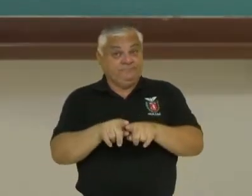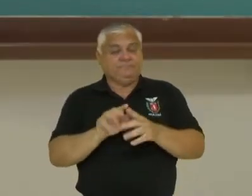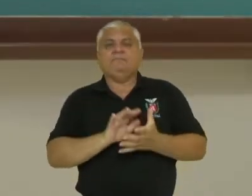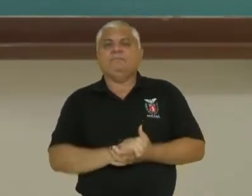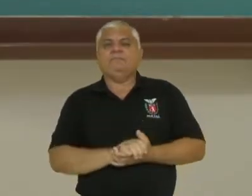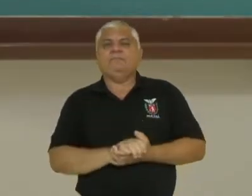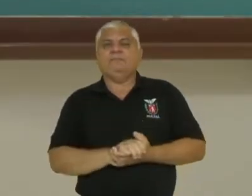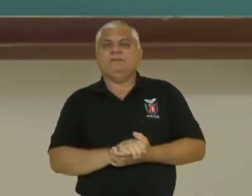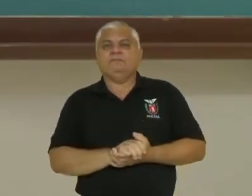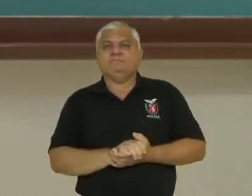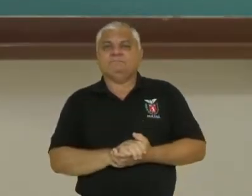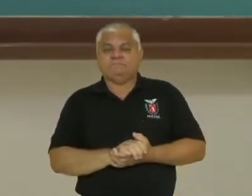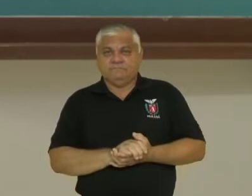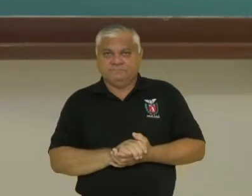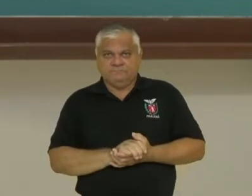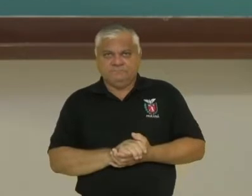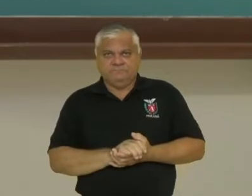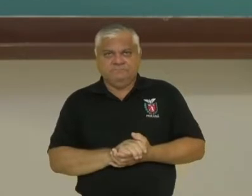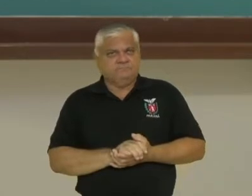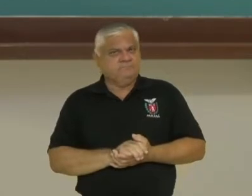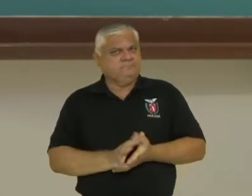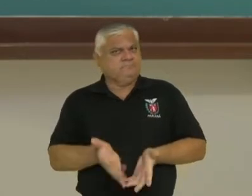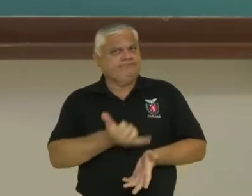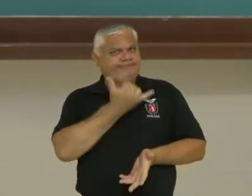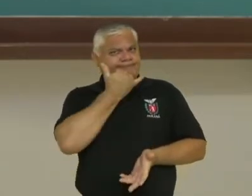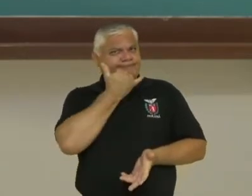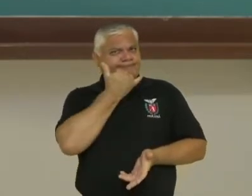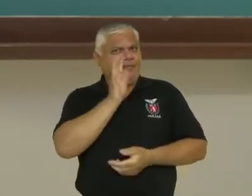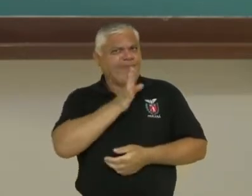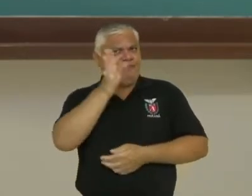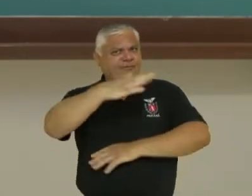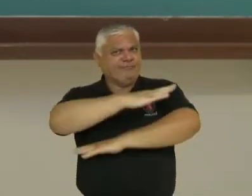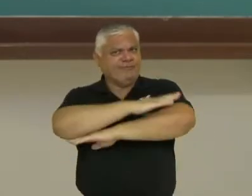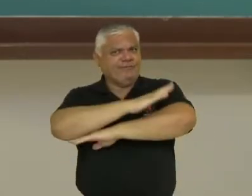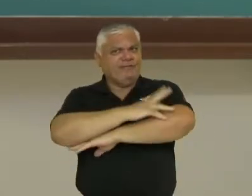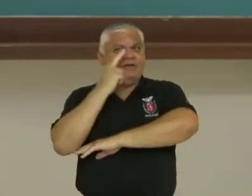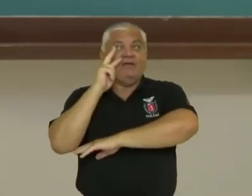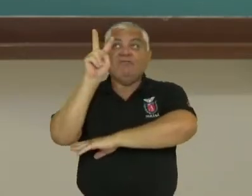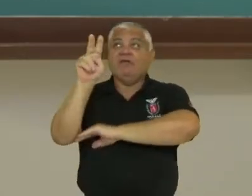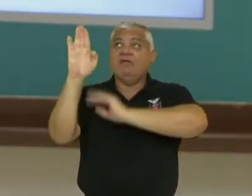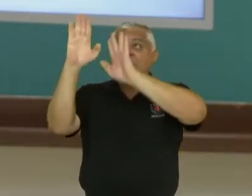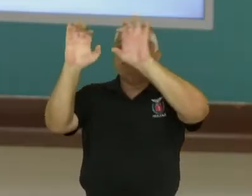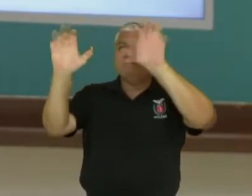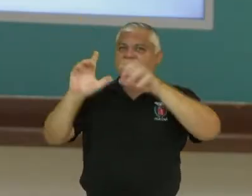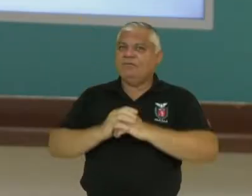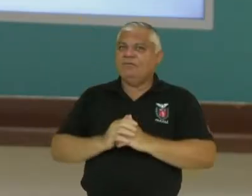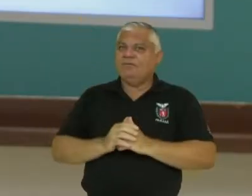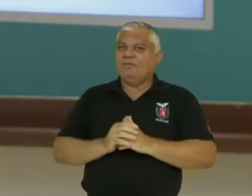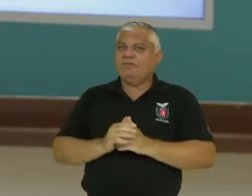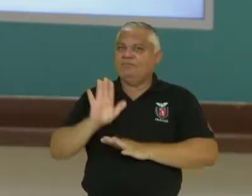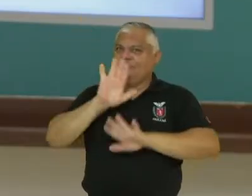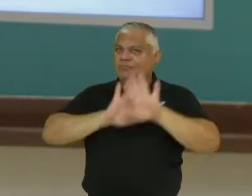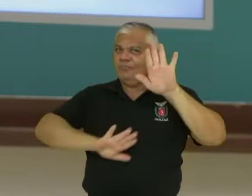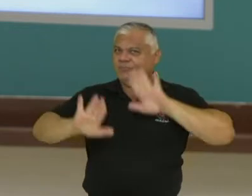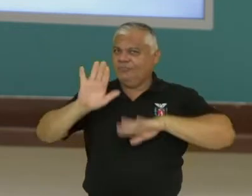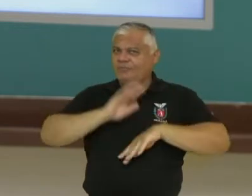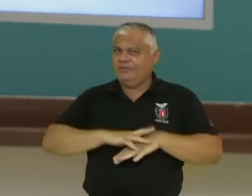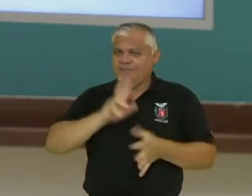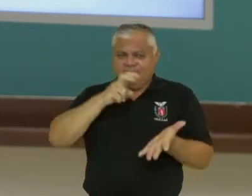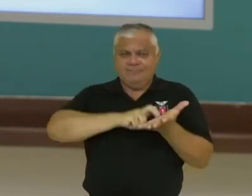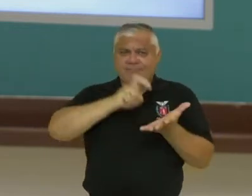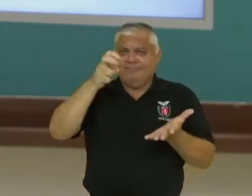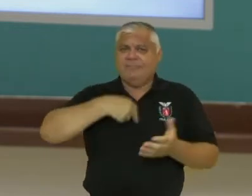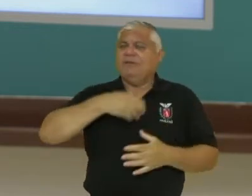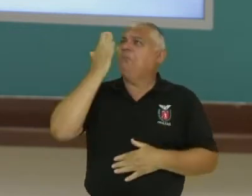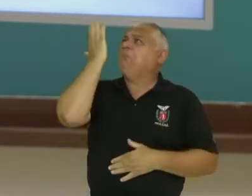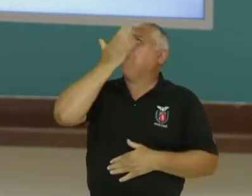Voltamos! E é isso aí, eu não acredito. Você foi na janela para observar o céu? Cuidado! Se for de dia, você não vai conseguir